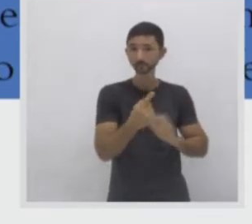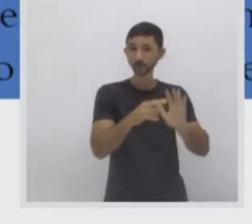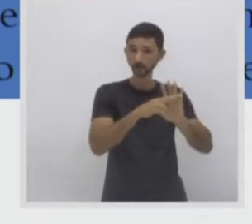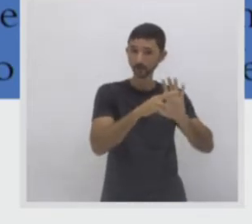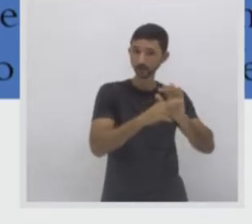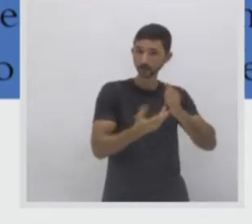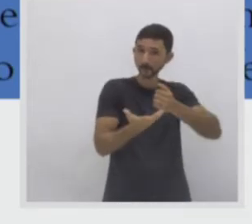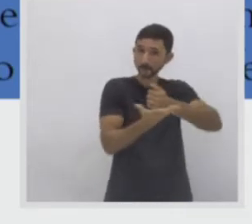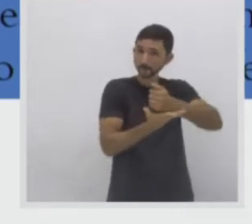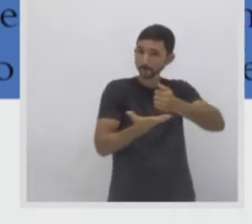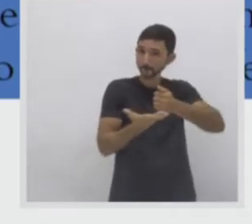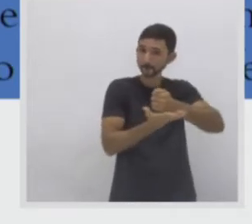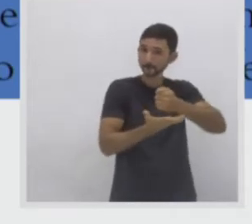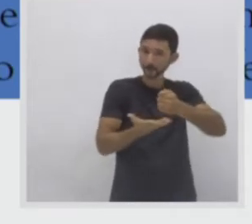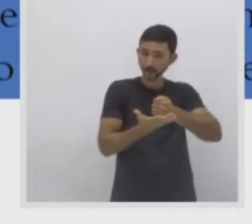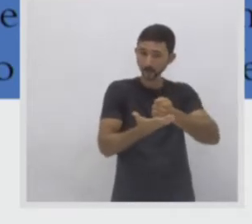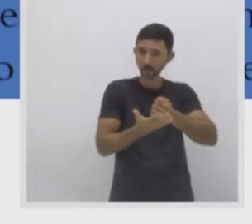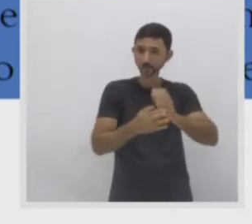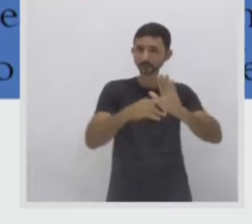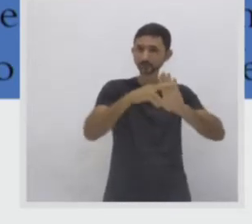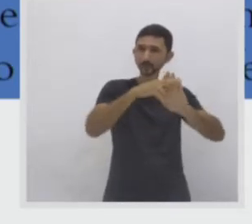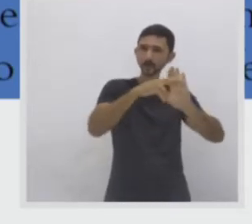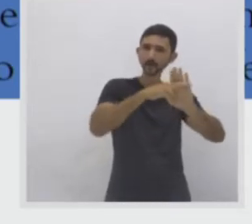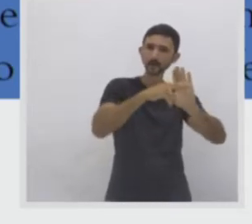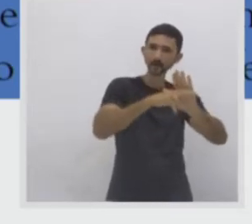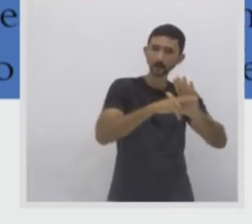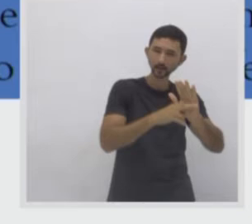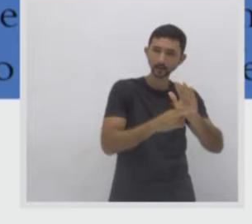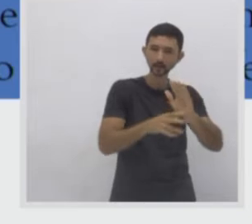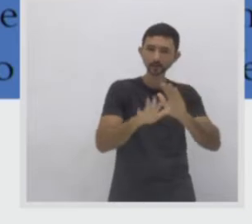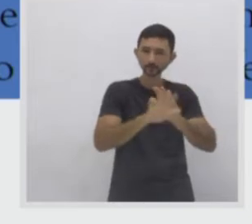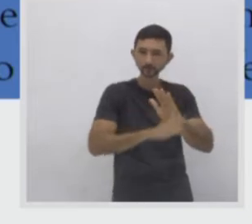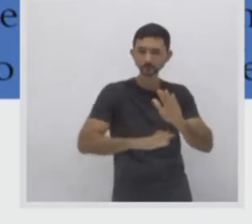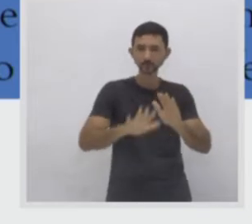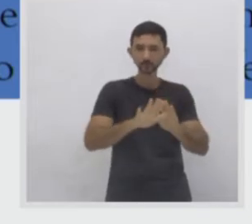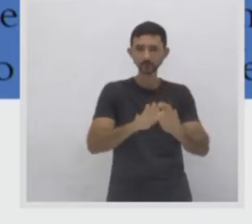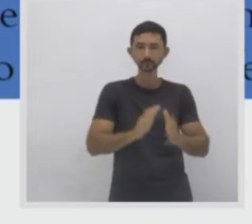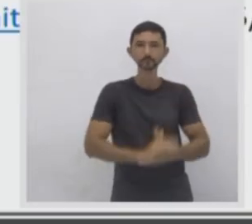básica. Essa é a regra que nós chamamos de regra geral.